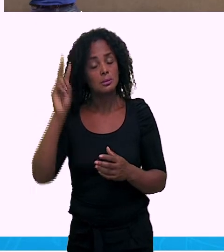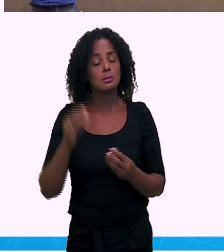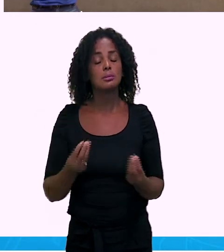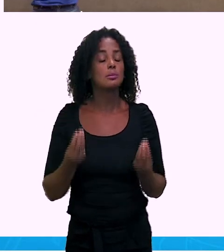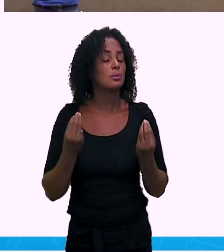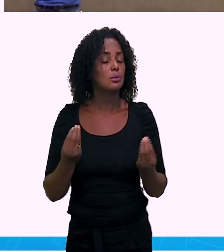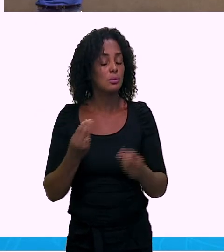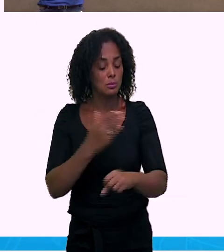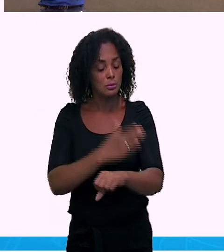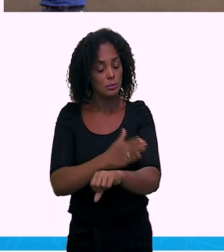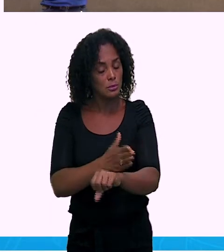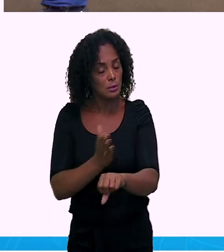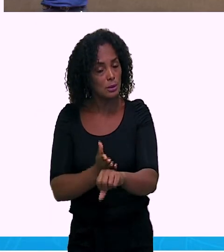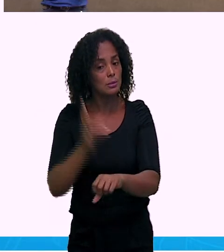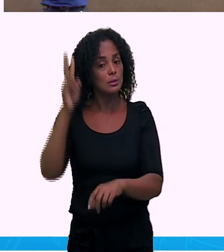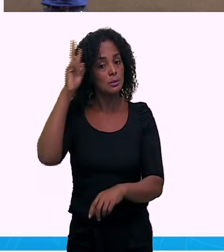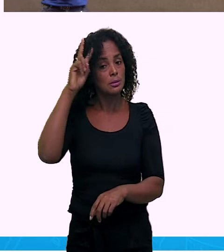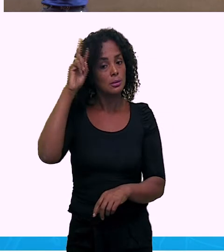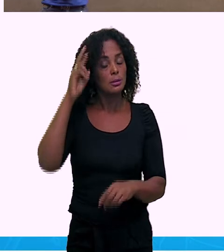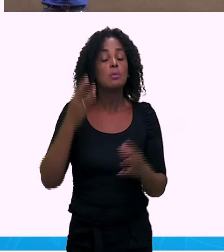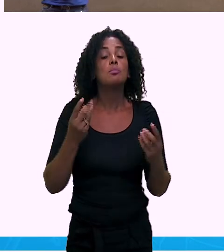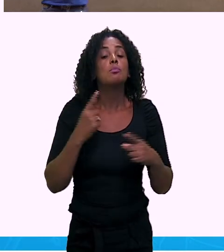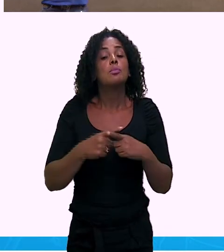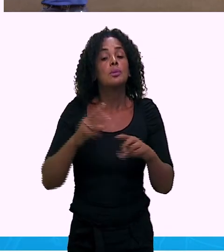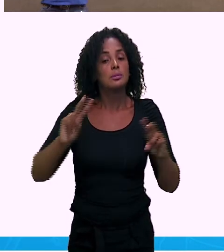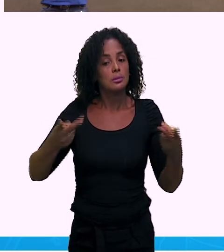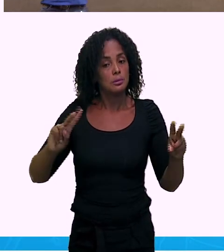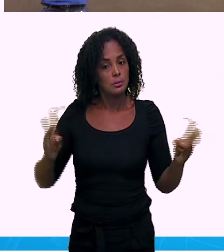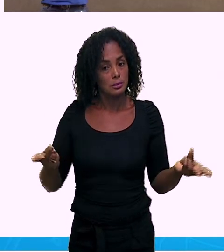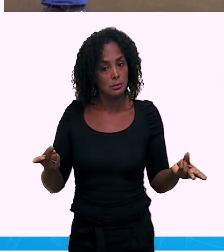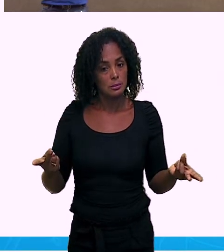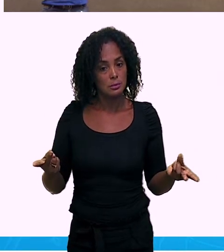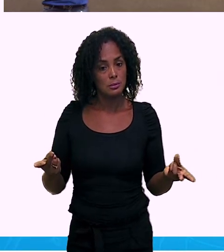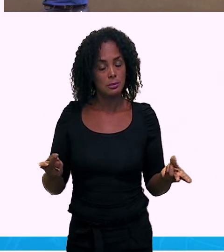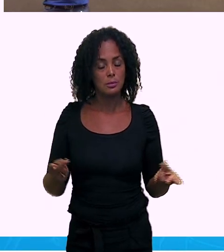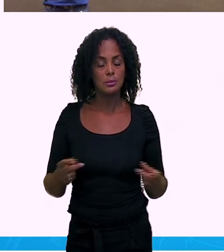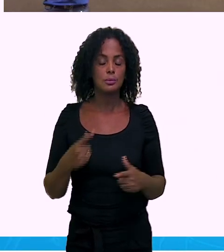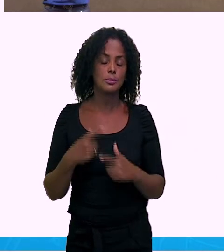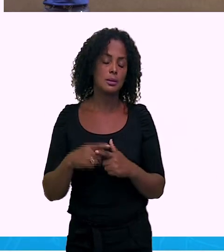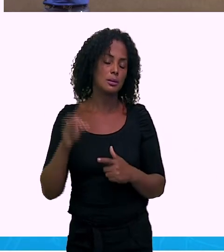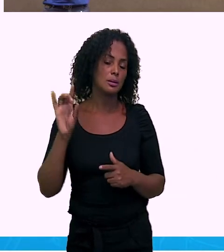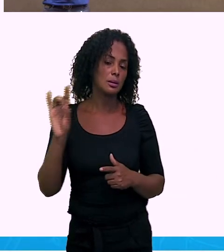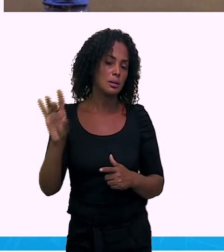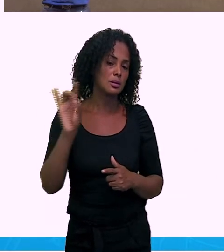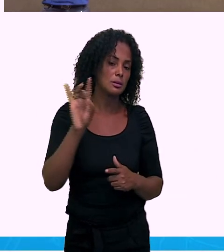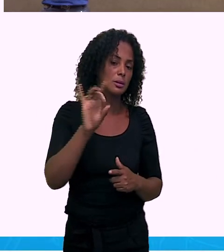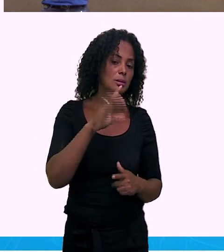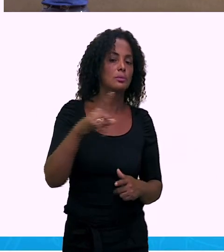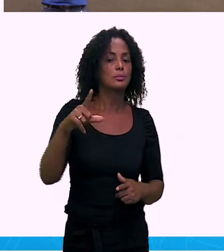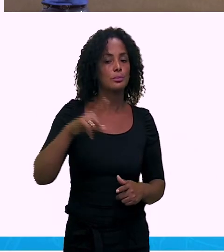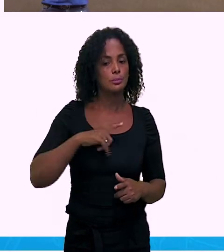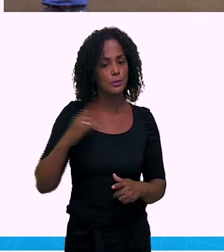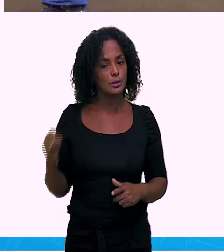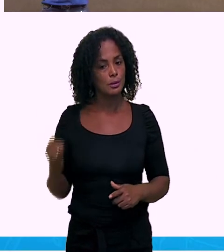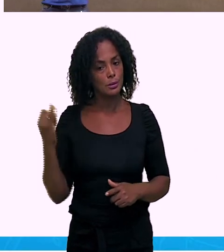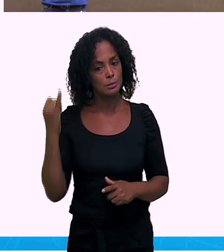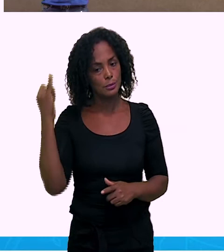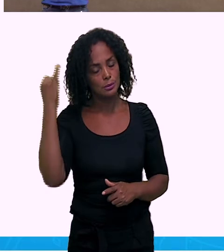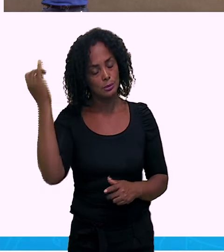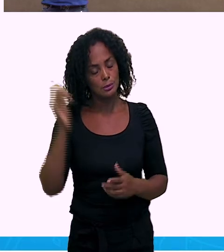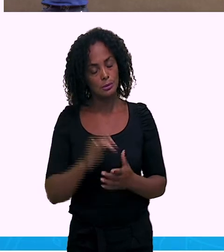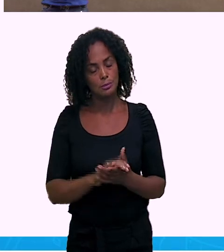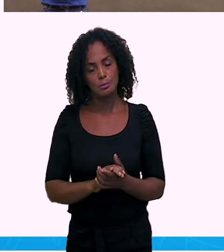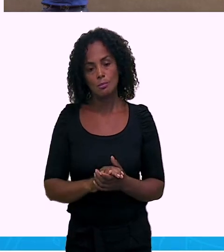o tempo da história, né? Por que essa diferença? Porque cada um tem a sua importância, tanto a